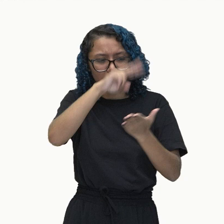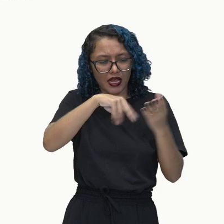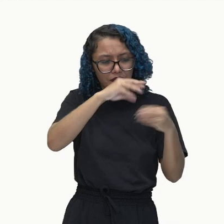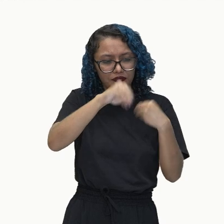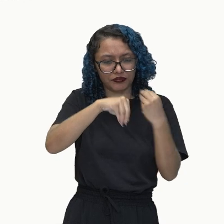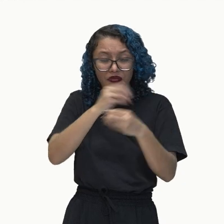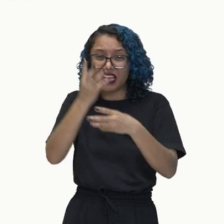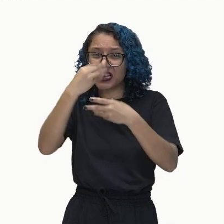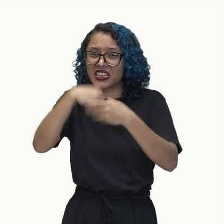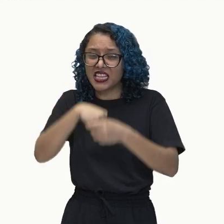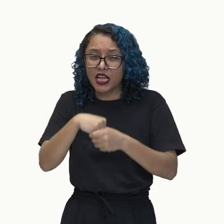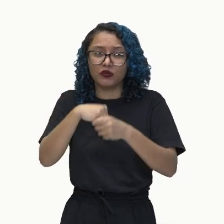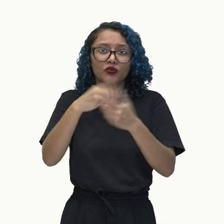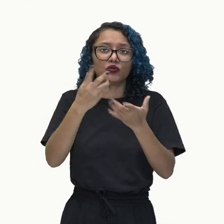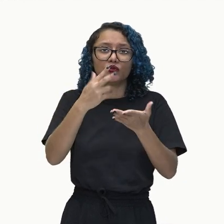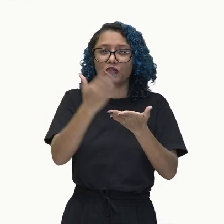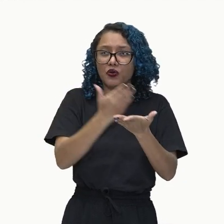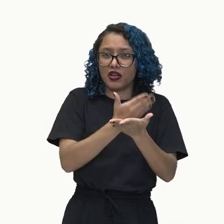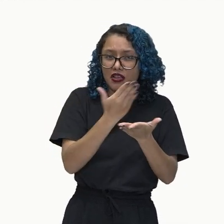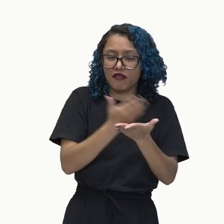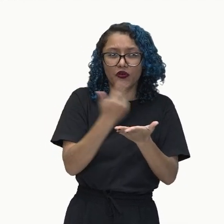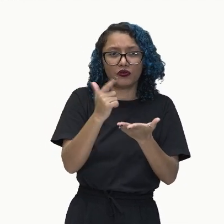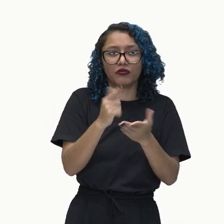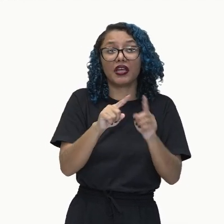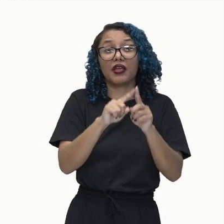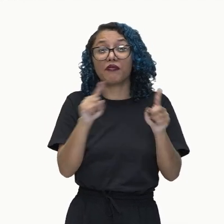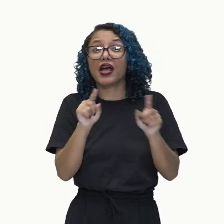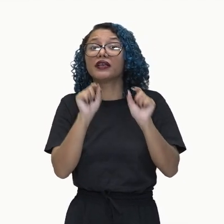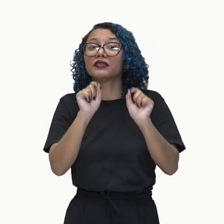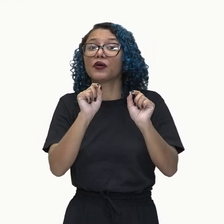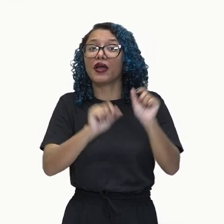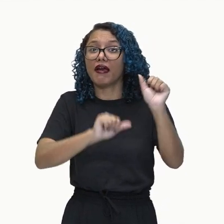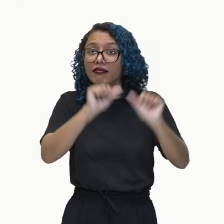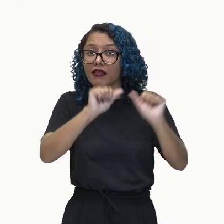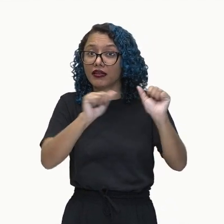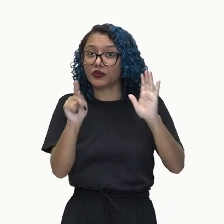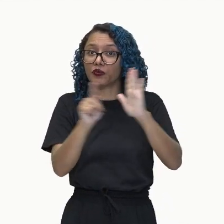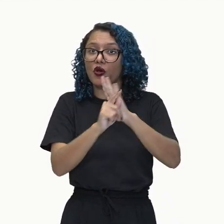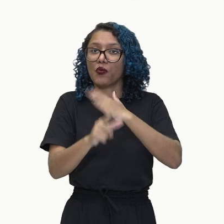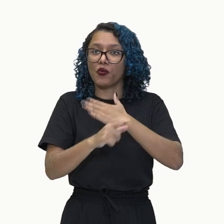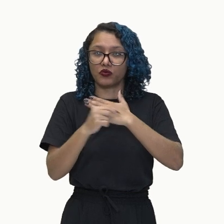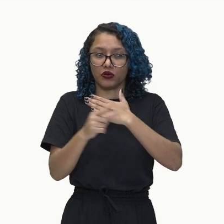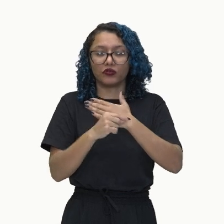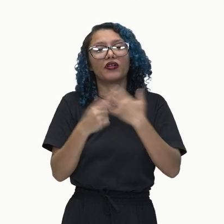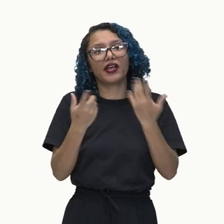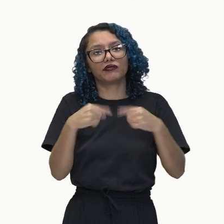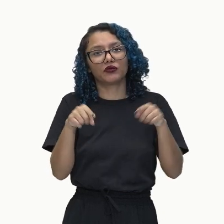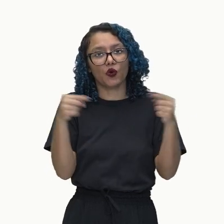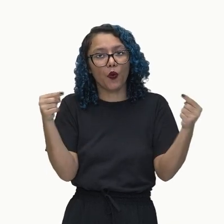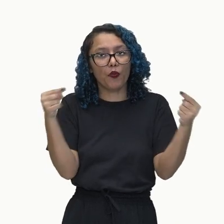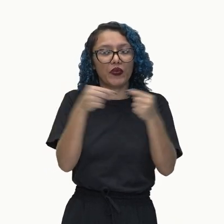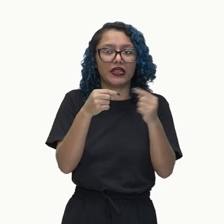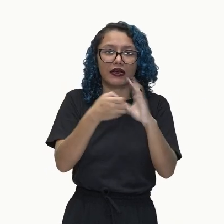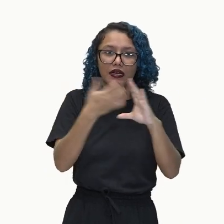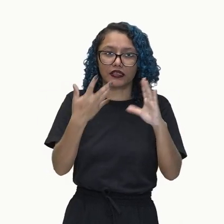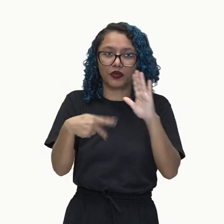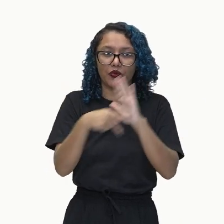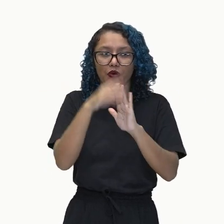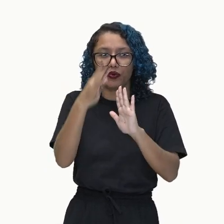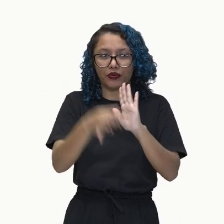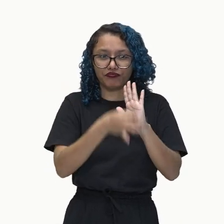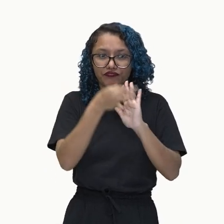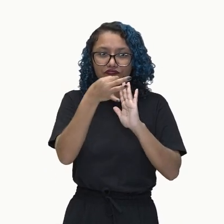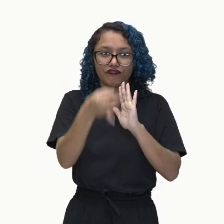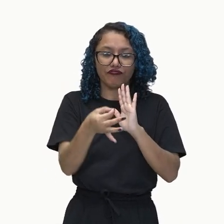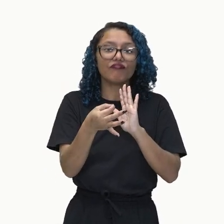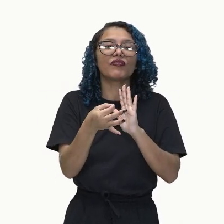uma análise. E isso vai caracterizar também a nossa resenha. A obra consiste numa crítica social sobre a seca